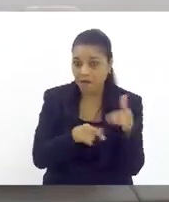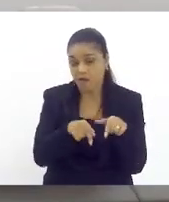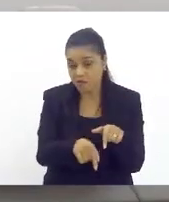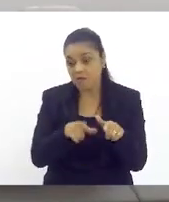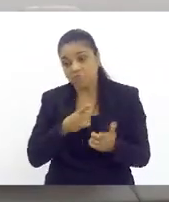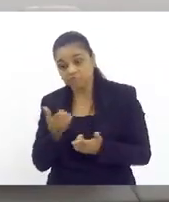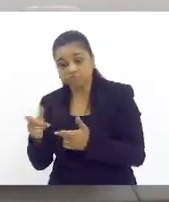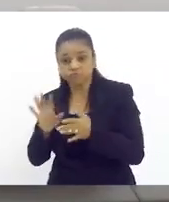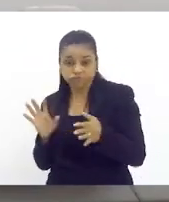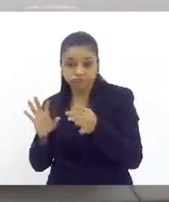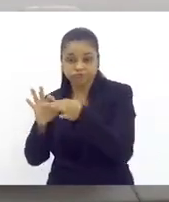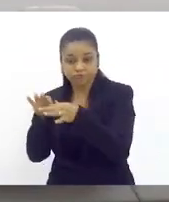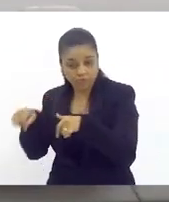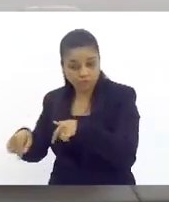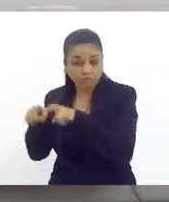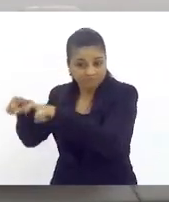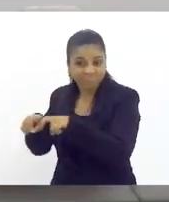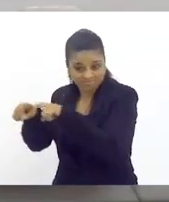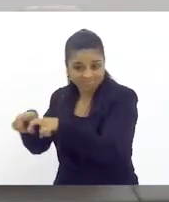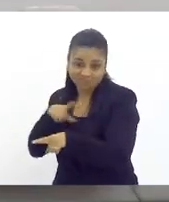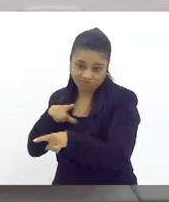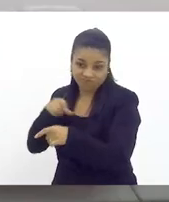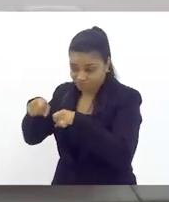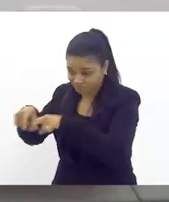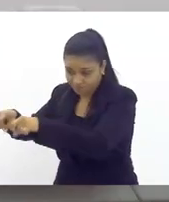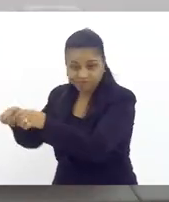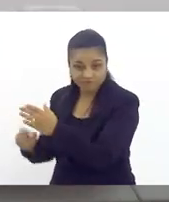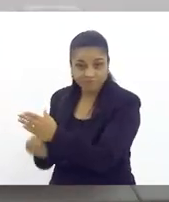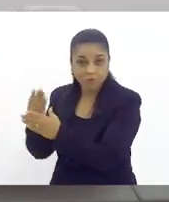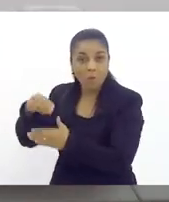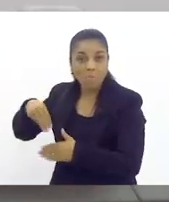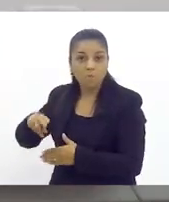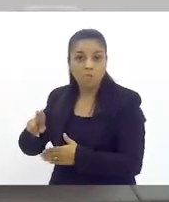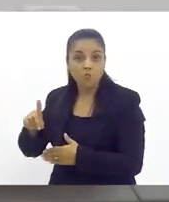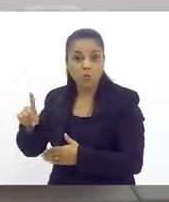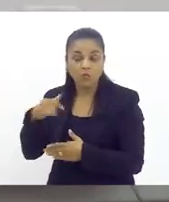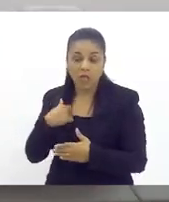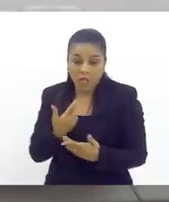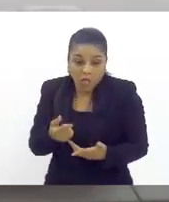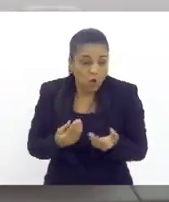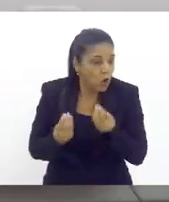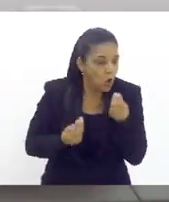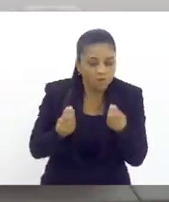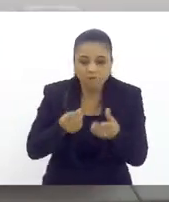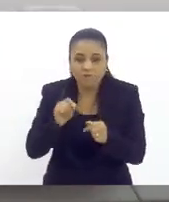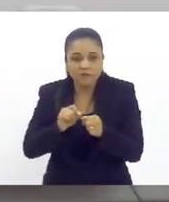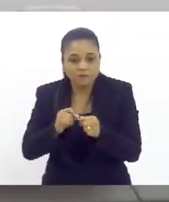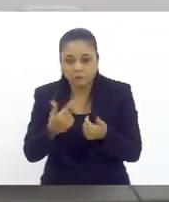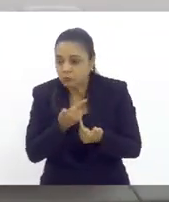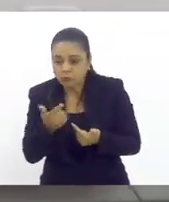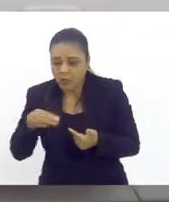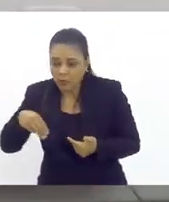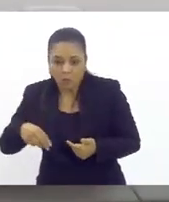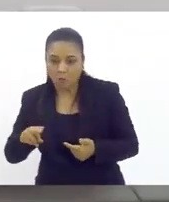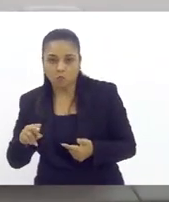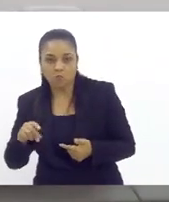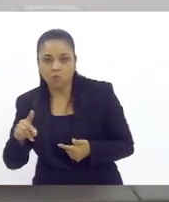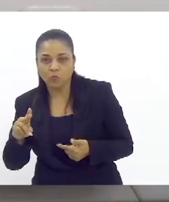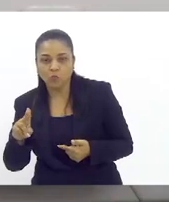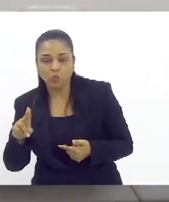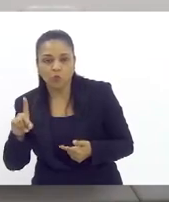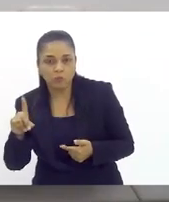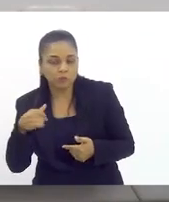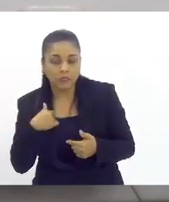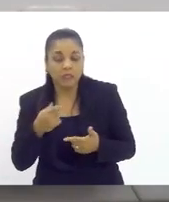produziam não mas isso é impossível como é que eu vou fazer isso não tem terra não tem é muda eu não consigo cumprir